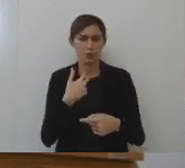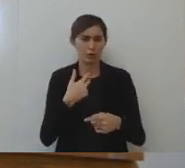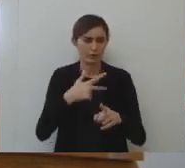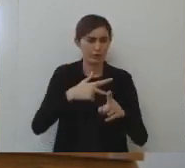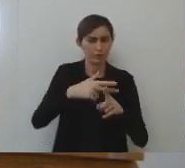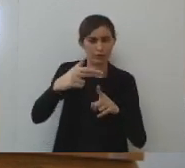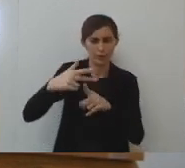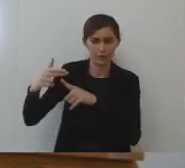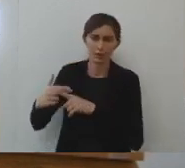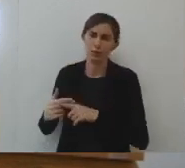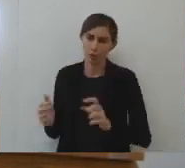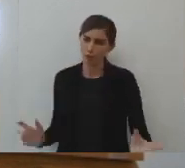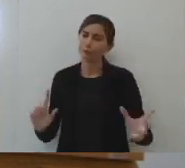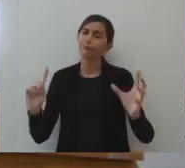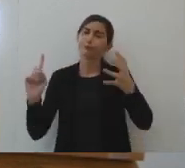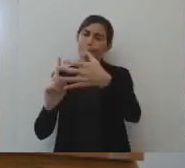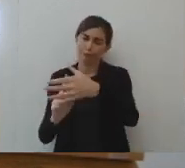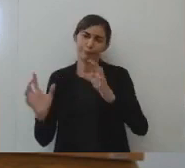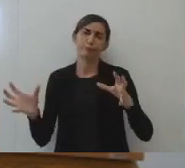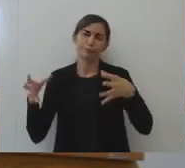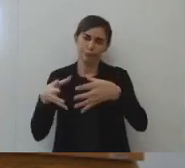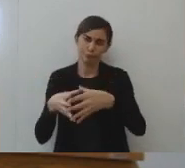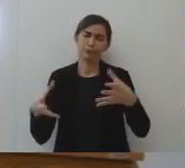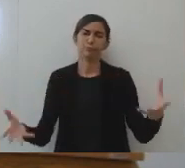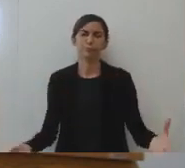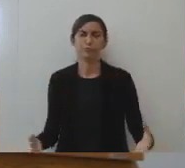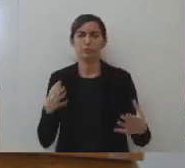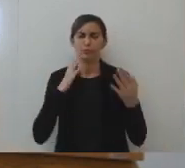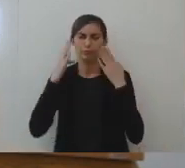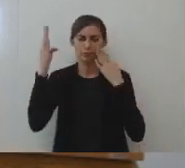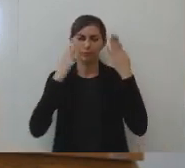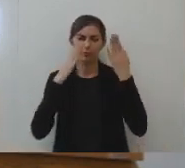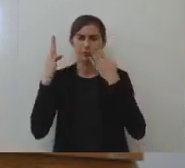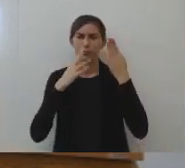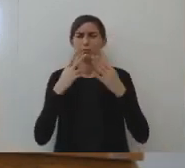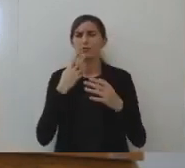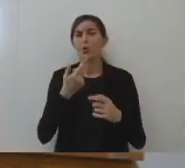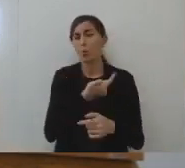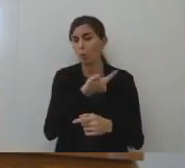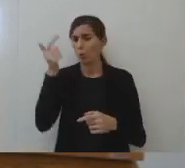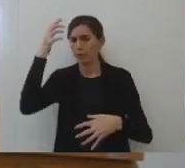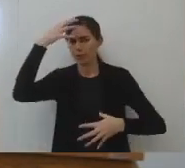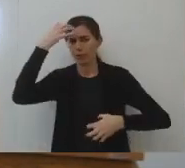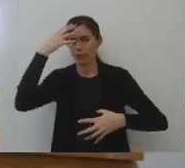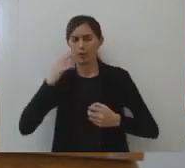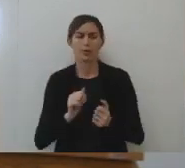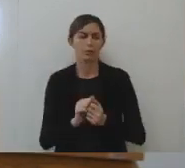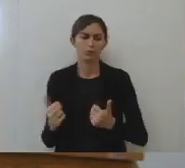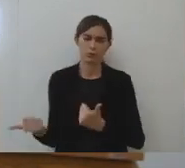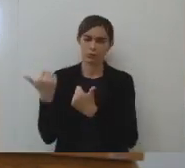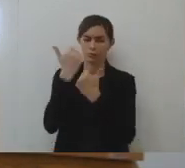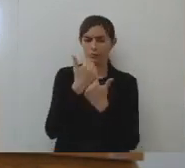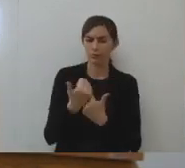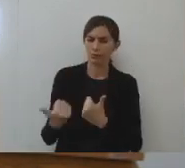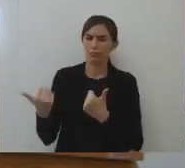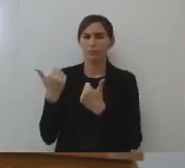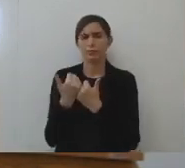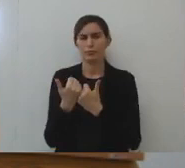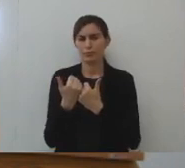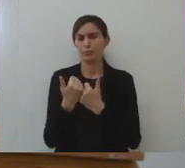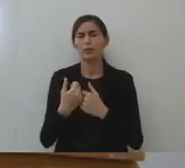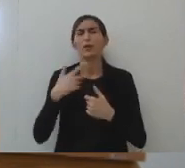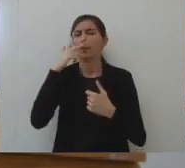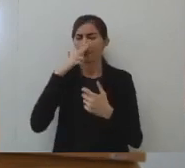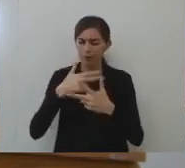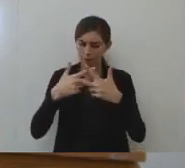derrotá-los, junte-se a eles. Os psicólogos retiraram então outro macaco e substituíram por outro, e a